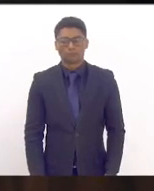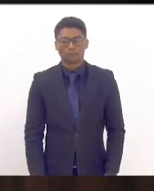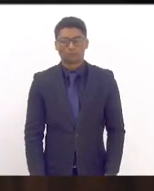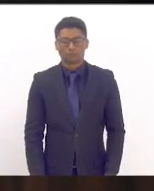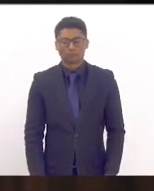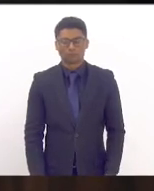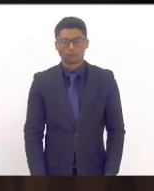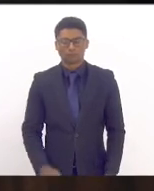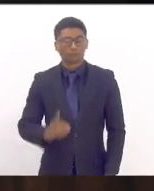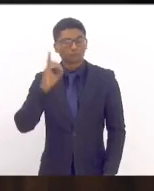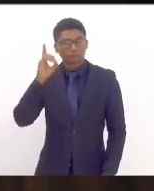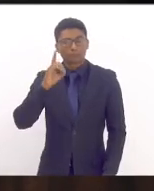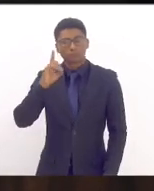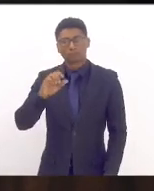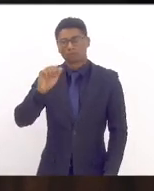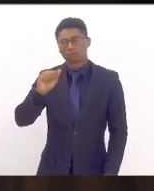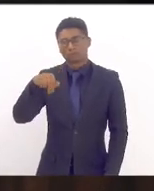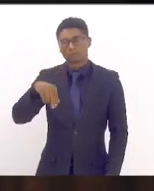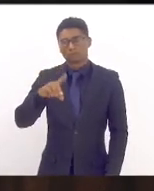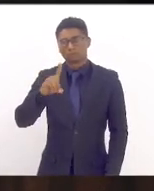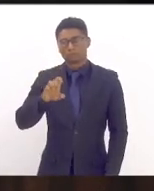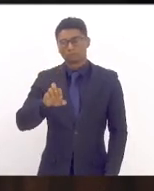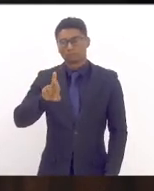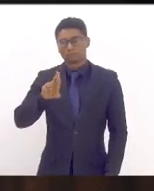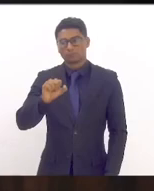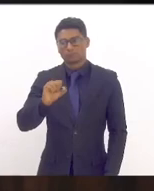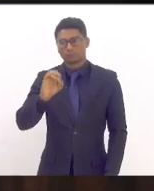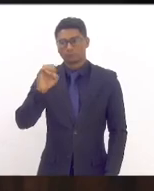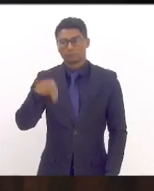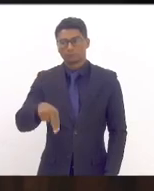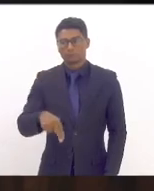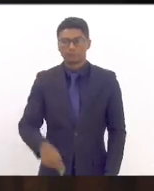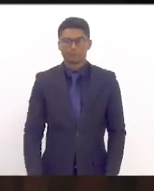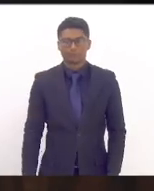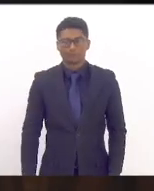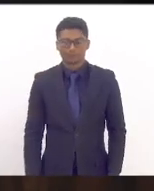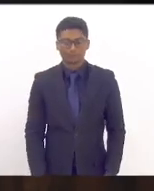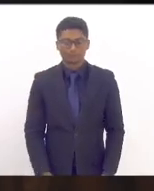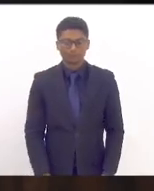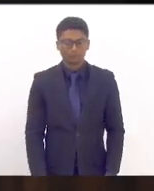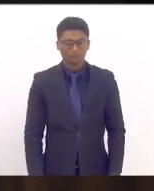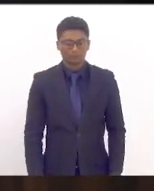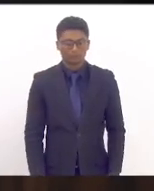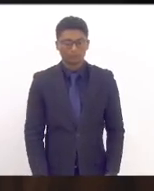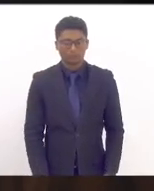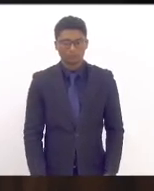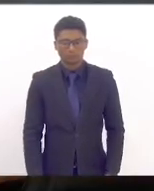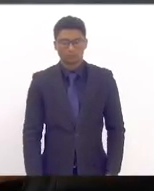Deputado Anderson Moraes Chico Machado presente Senhor